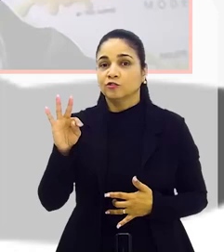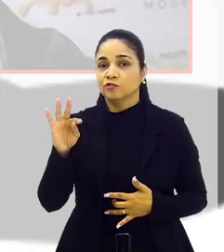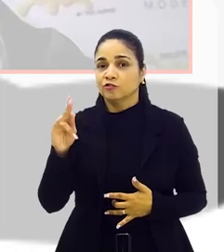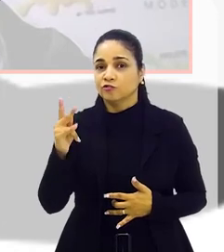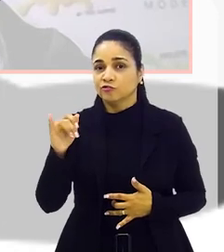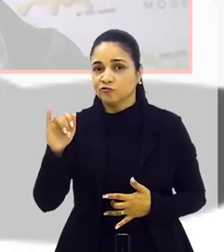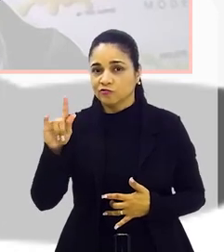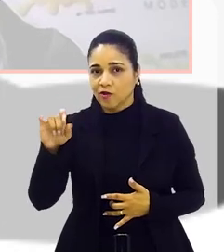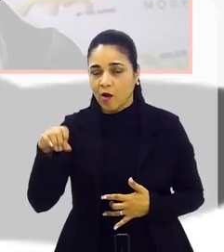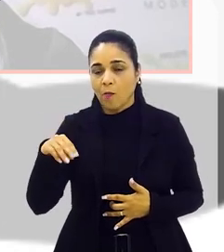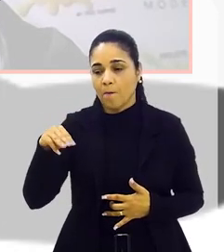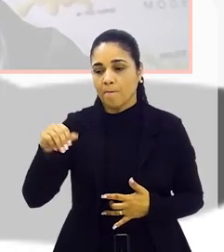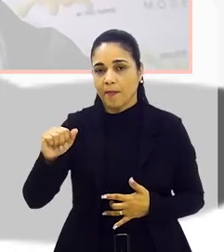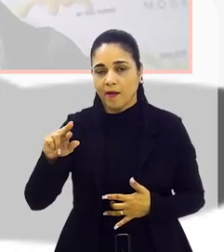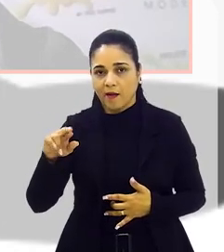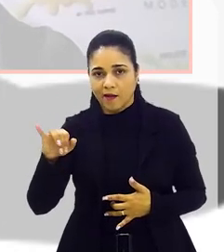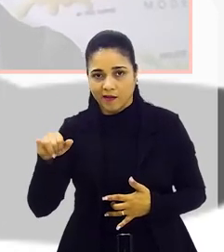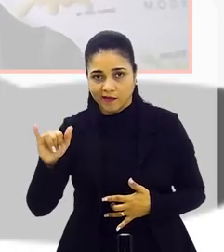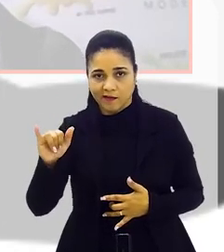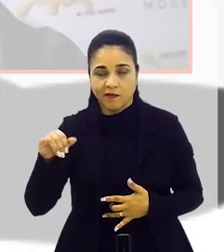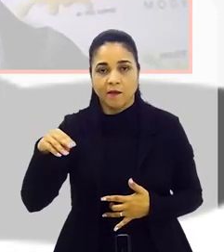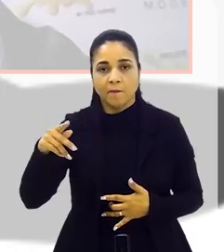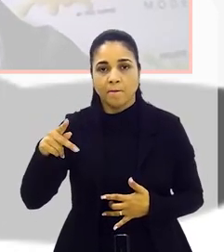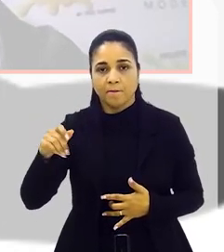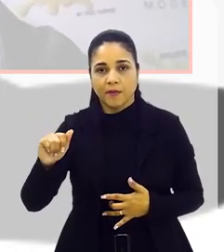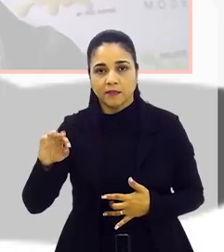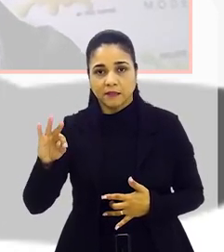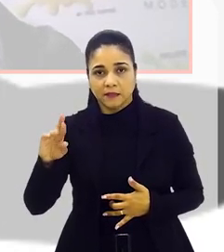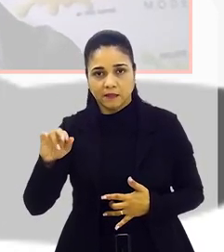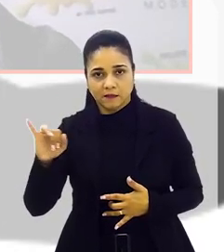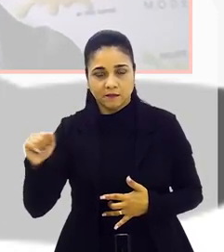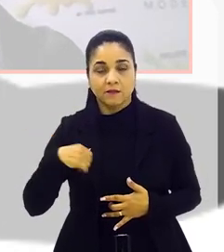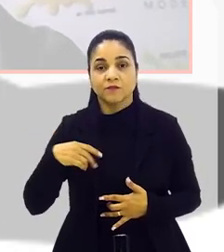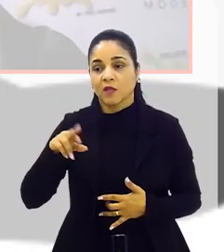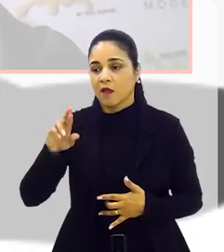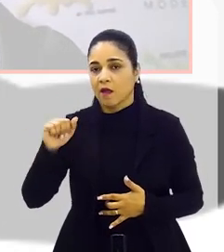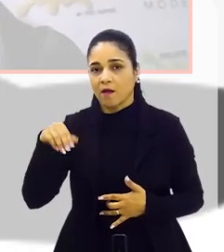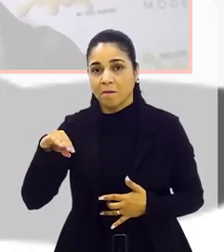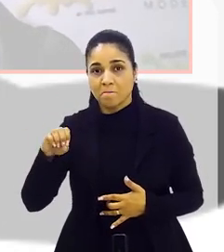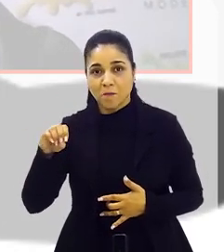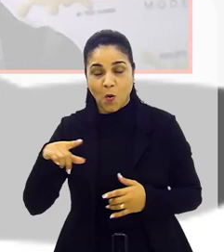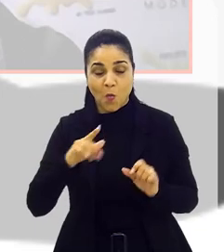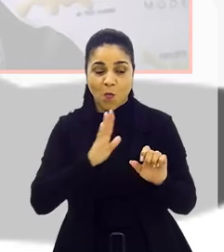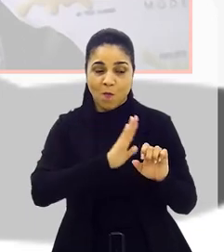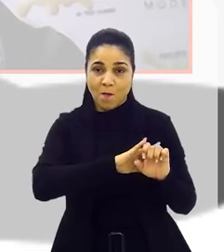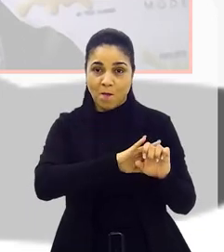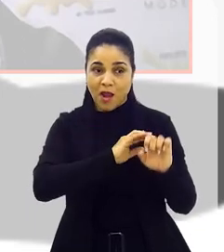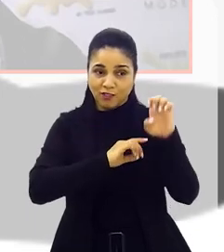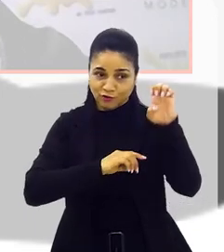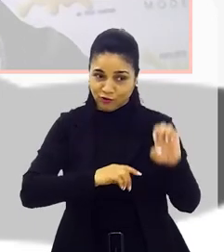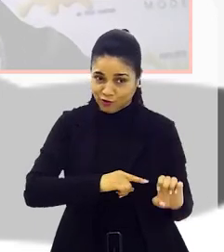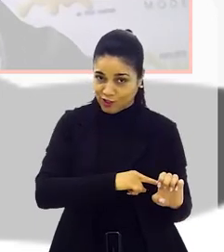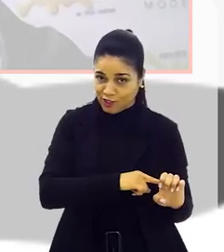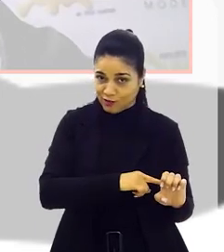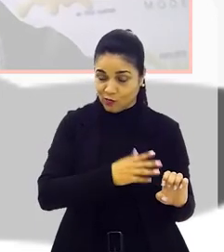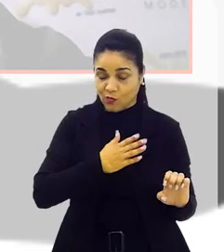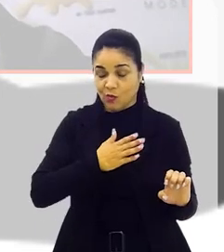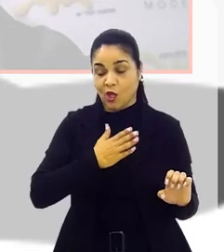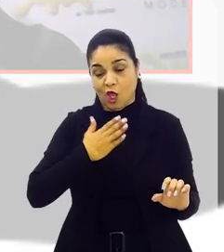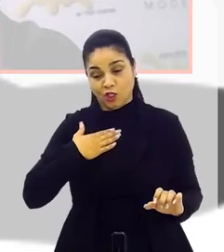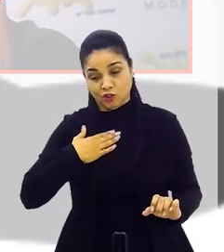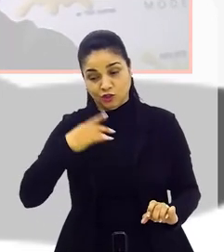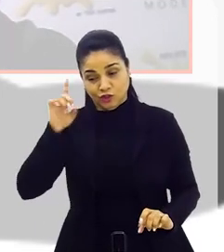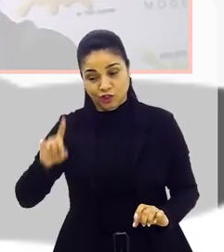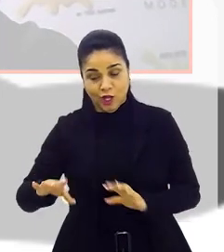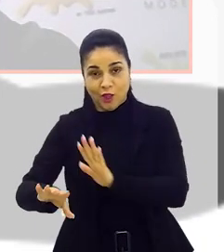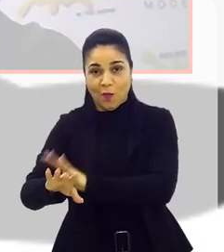Tiago Fontenelle, Mari Cardoso, Ramon Guimarães e Patrícia Matos. Ramon Guimarães, braços direitos, direito e esquerdo, né?